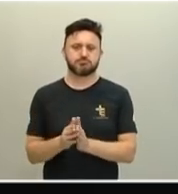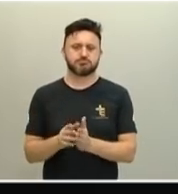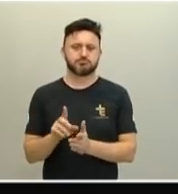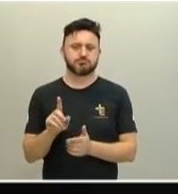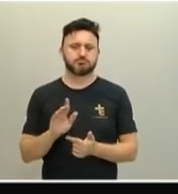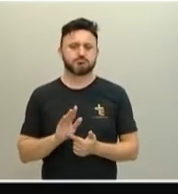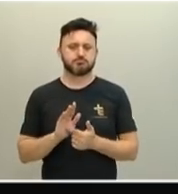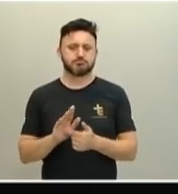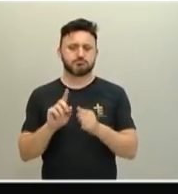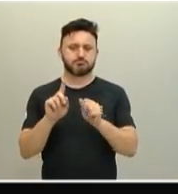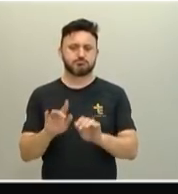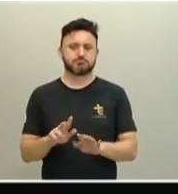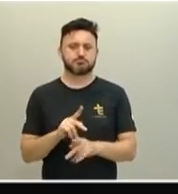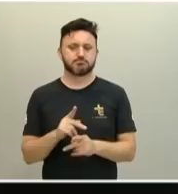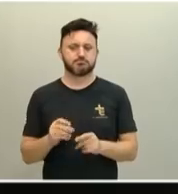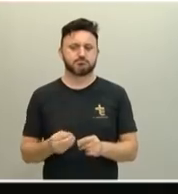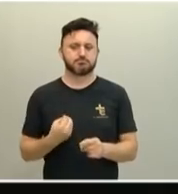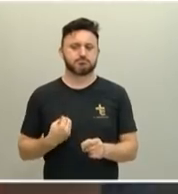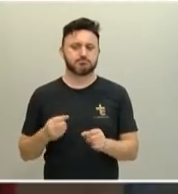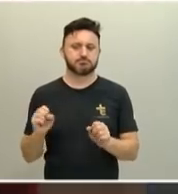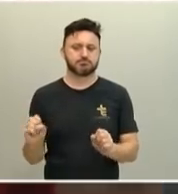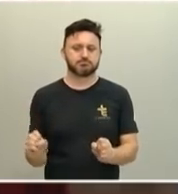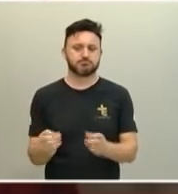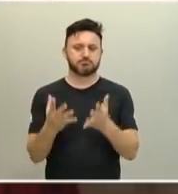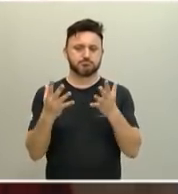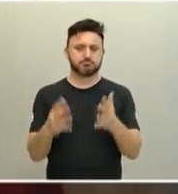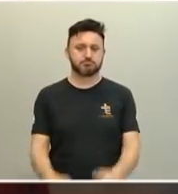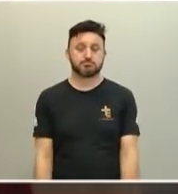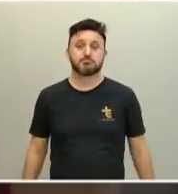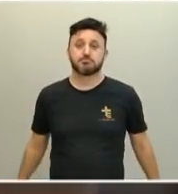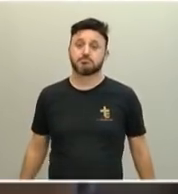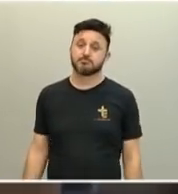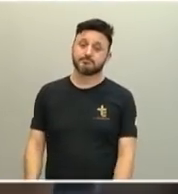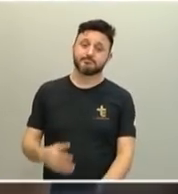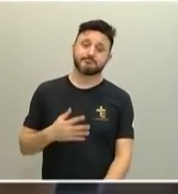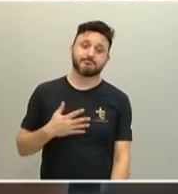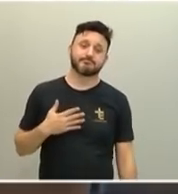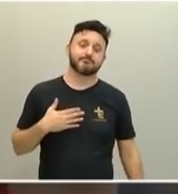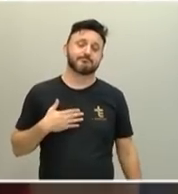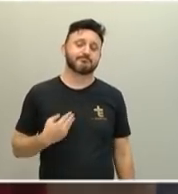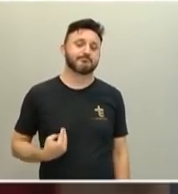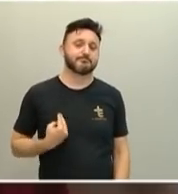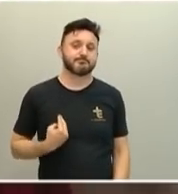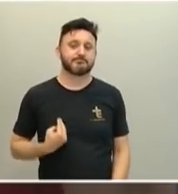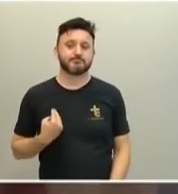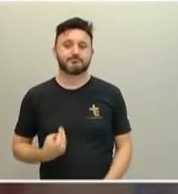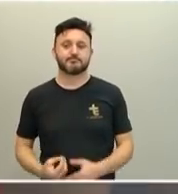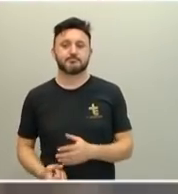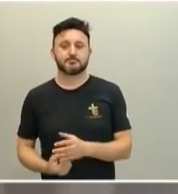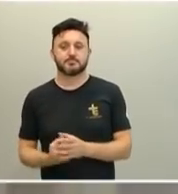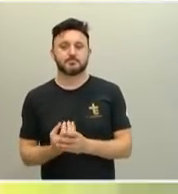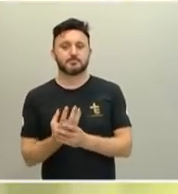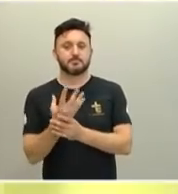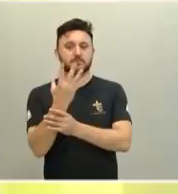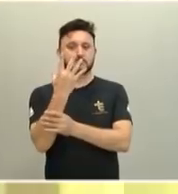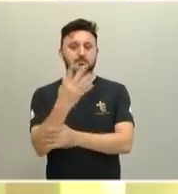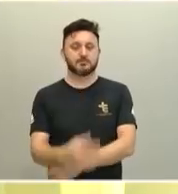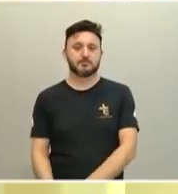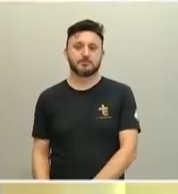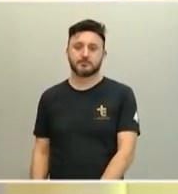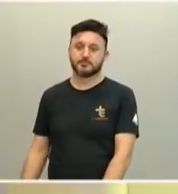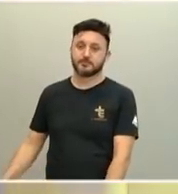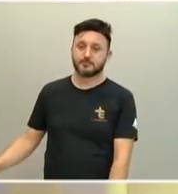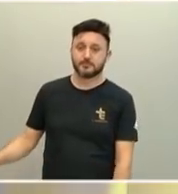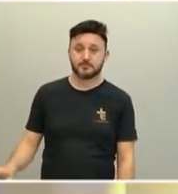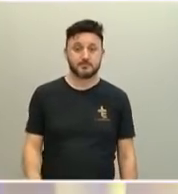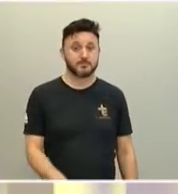seu deserto florirá. O seu deserto florirá. O seu deserto, a sua vida, a